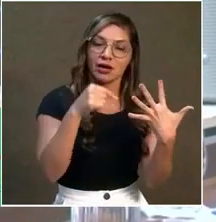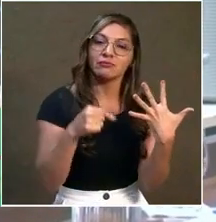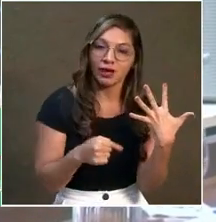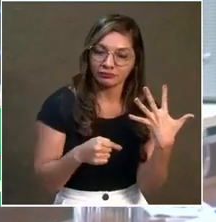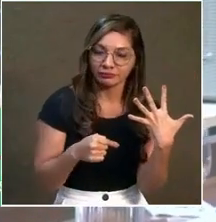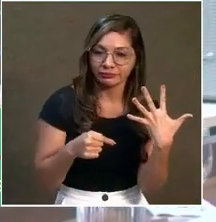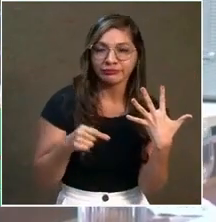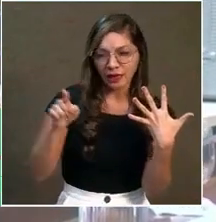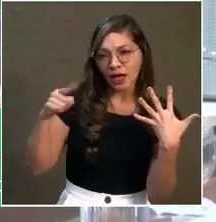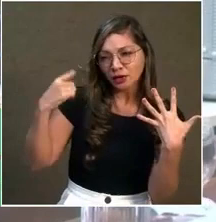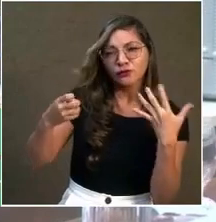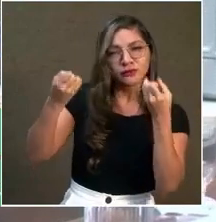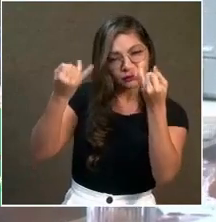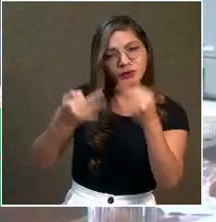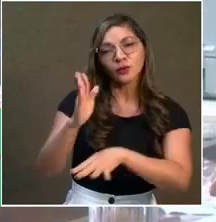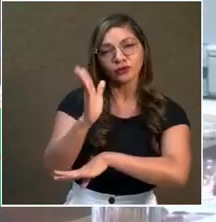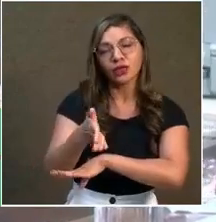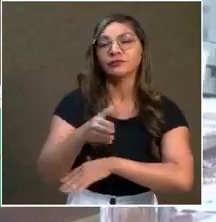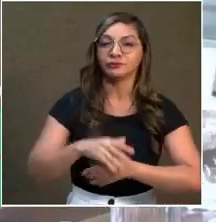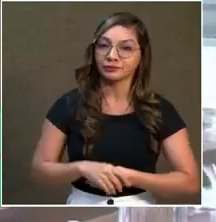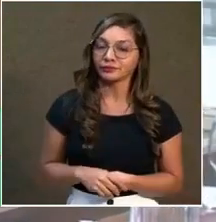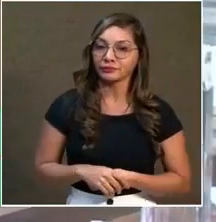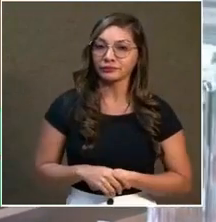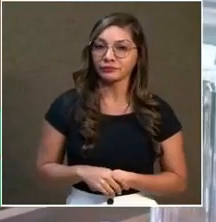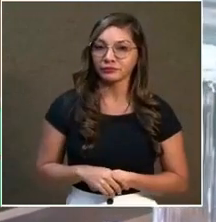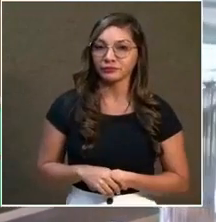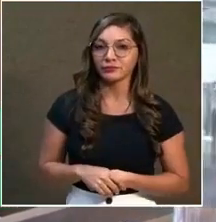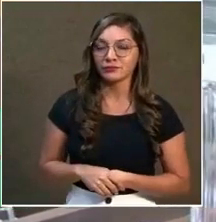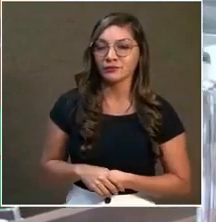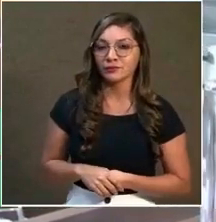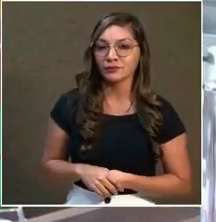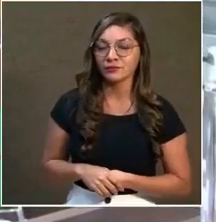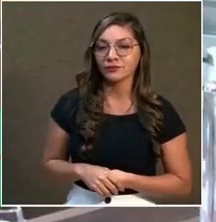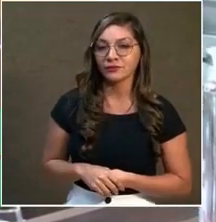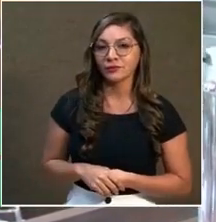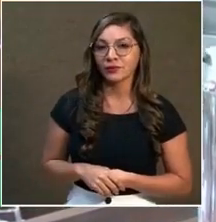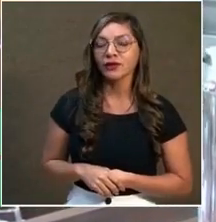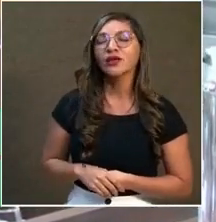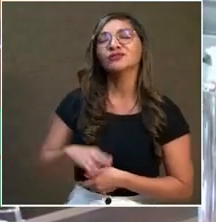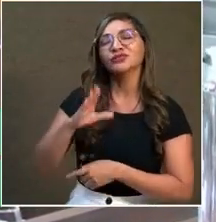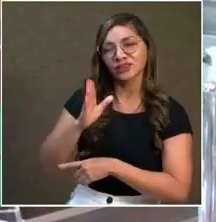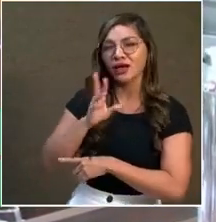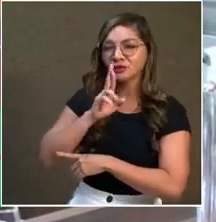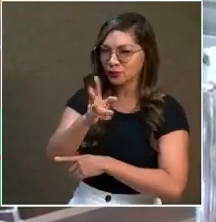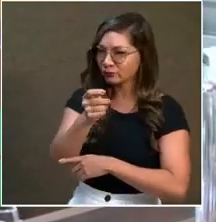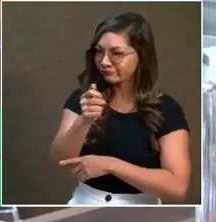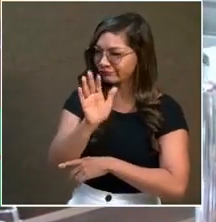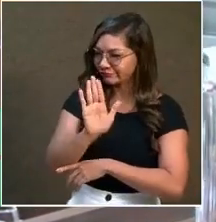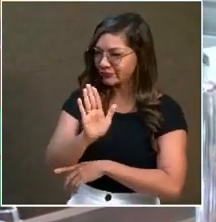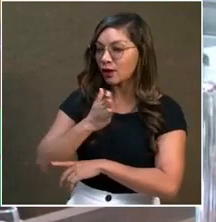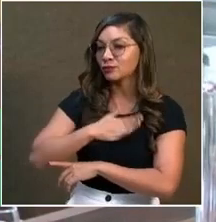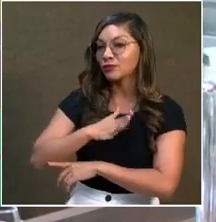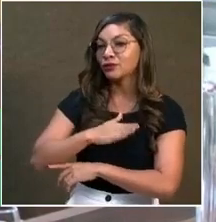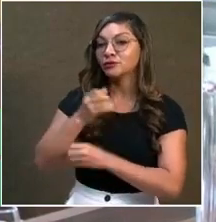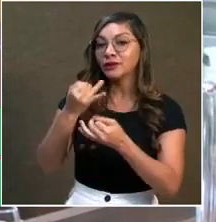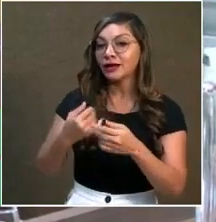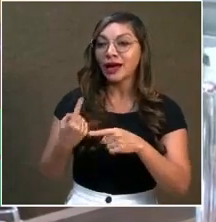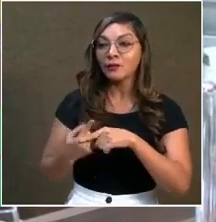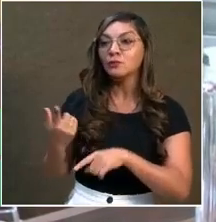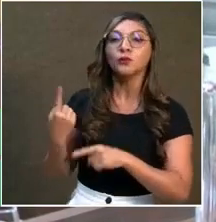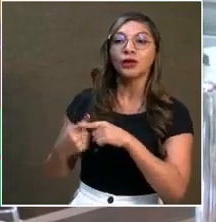Deixou isso muito claro. Não foi, excelências, eu já respondo, o motivo do crime é